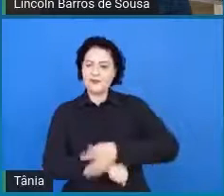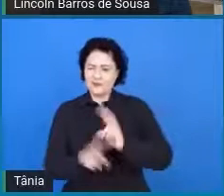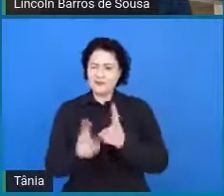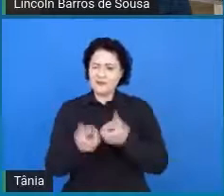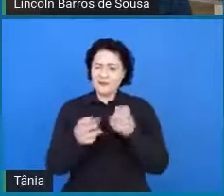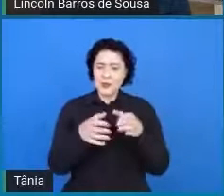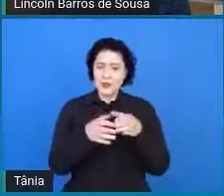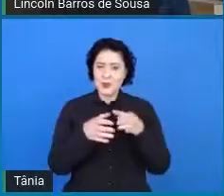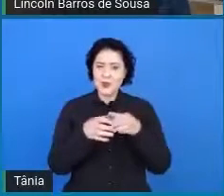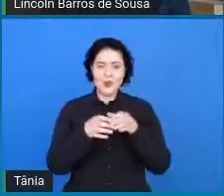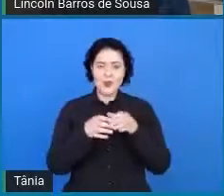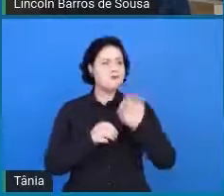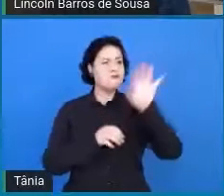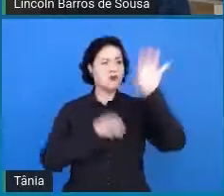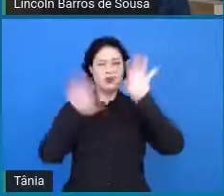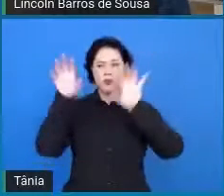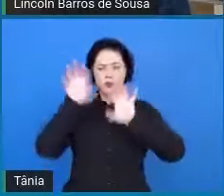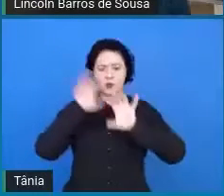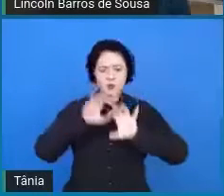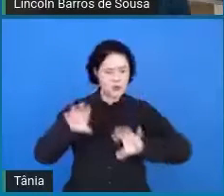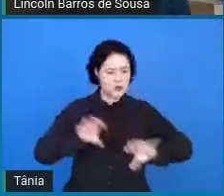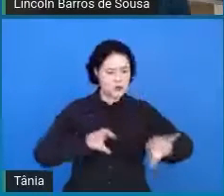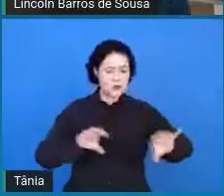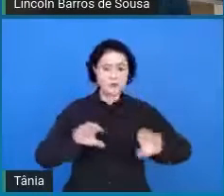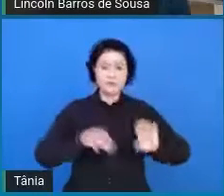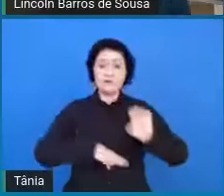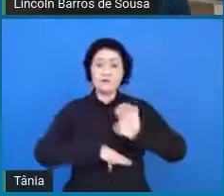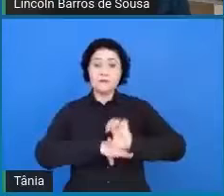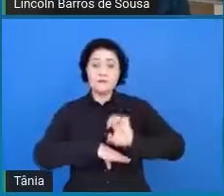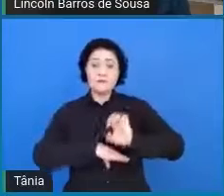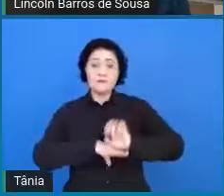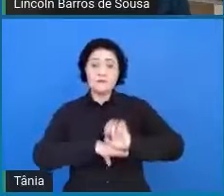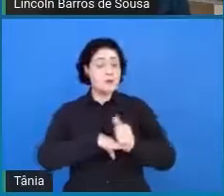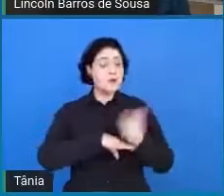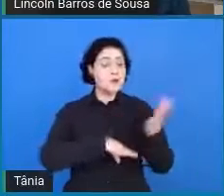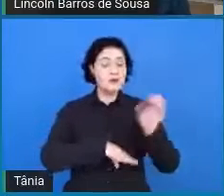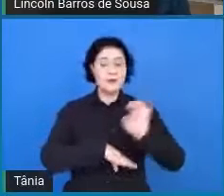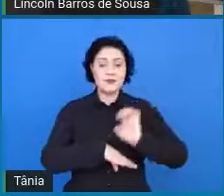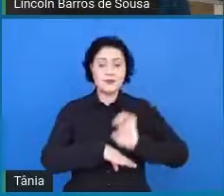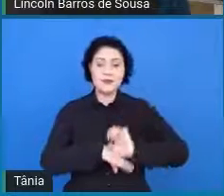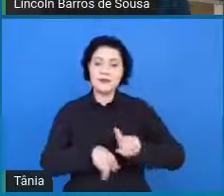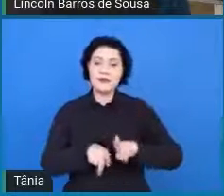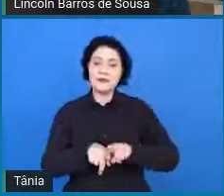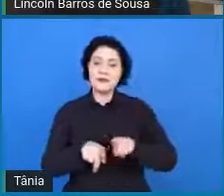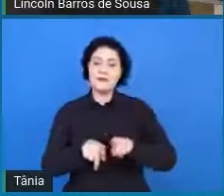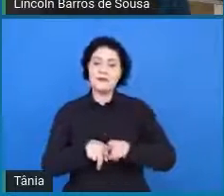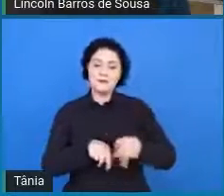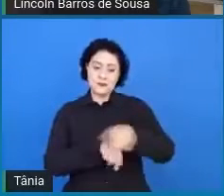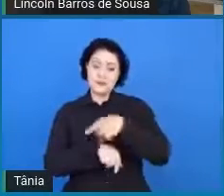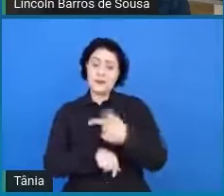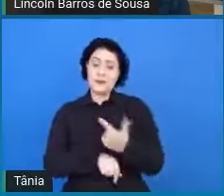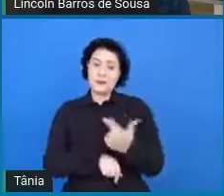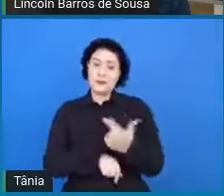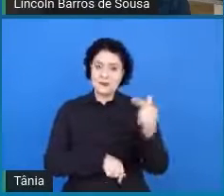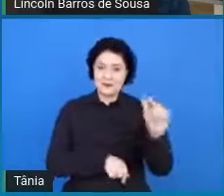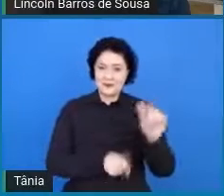ela se esparrama pelo Estado fora do estado e até pelo exterior